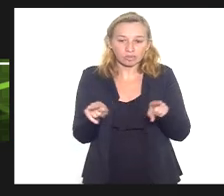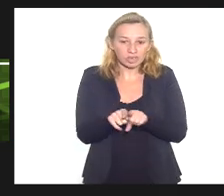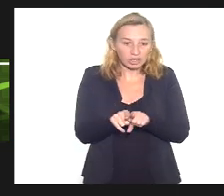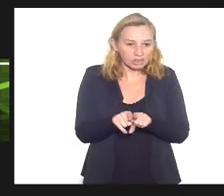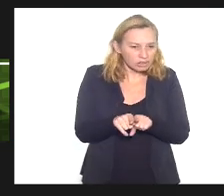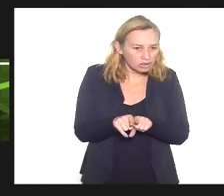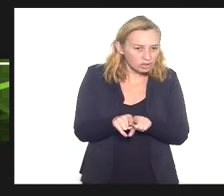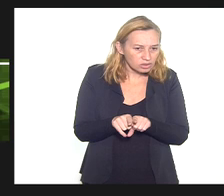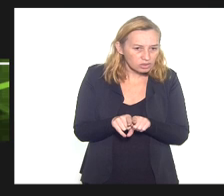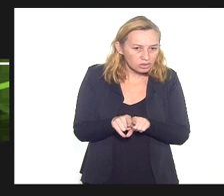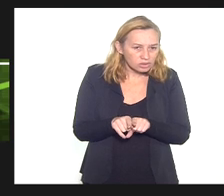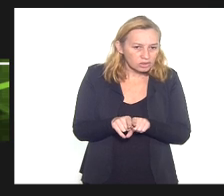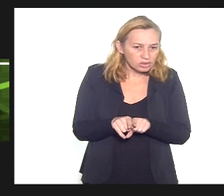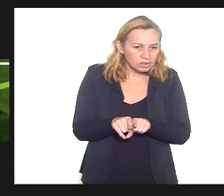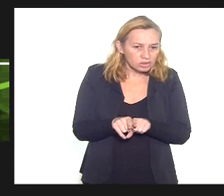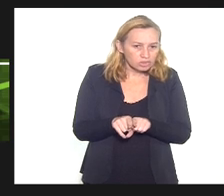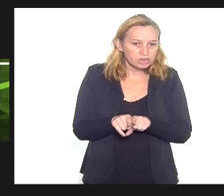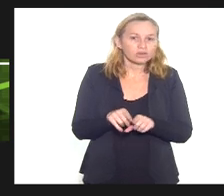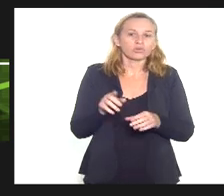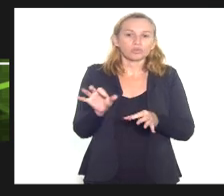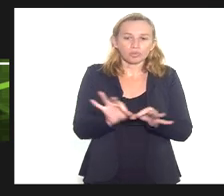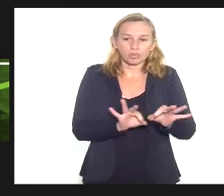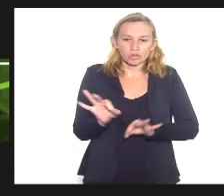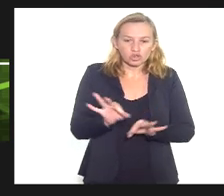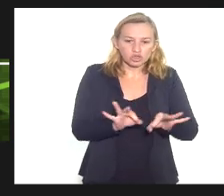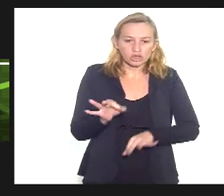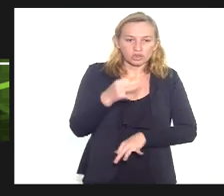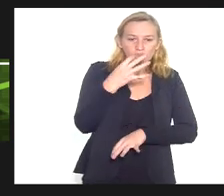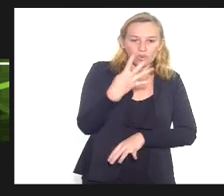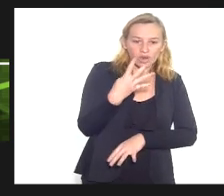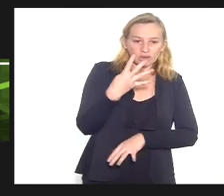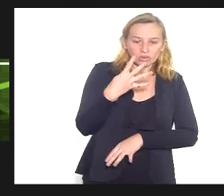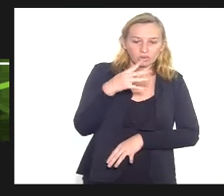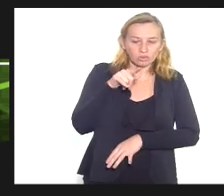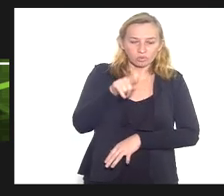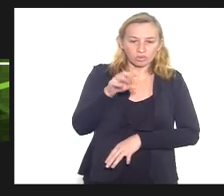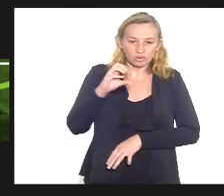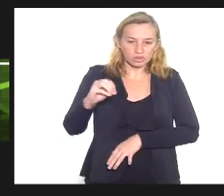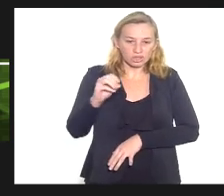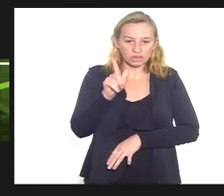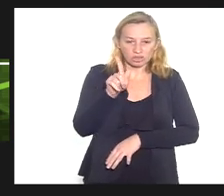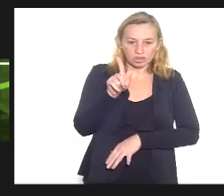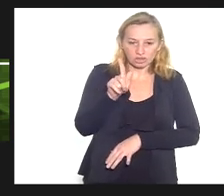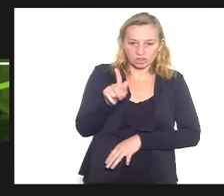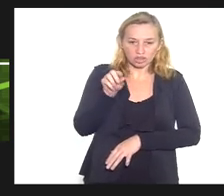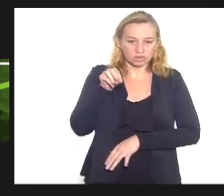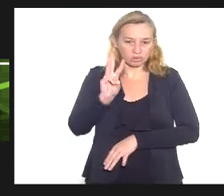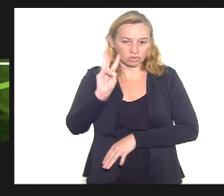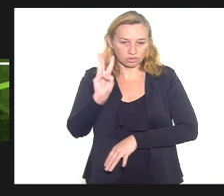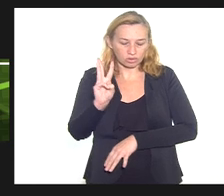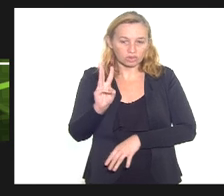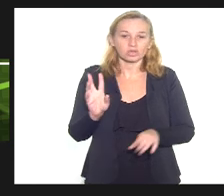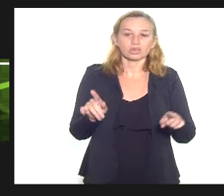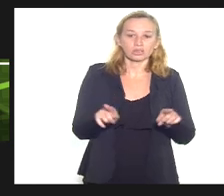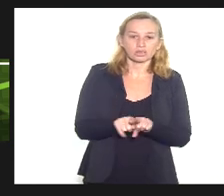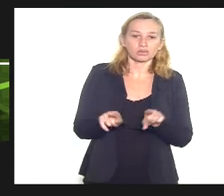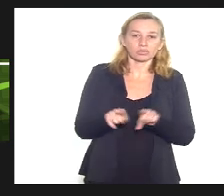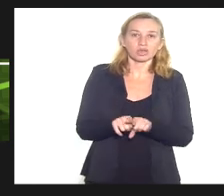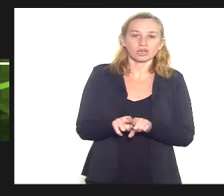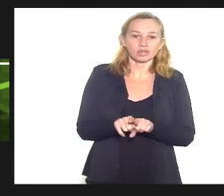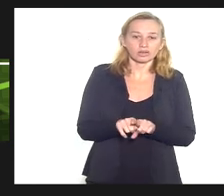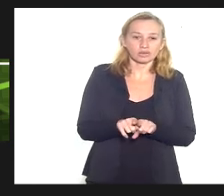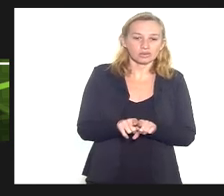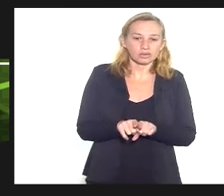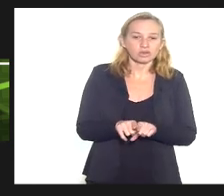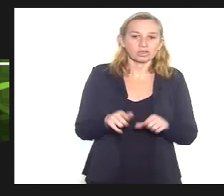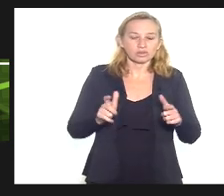offshore, onde nós já temos em projetos cerca de 4 gigawatts de potencial. Por que reforço isso também para este